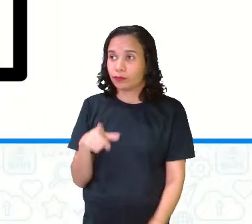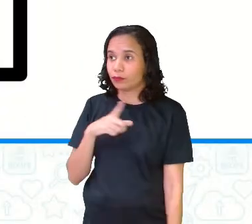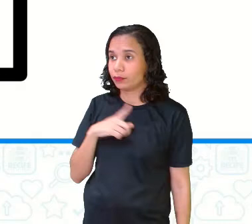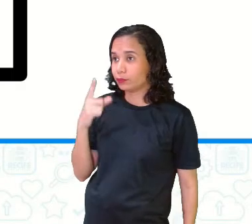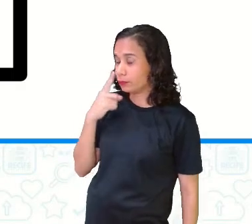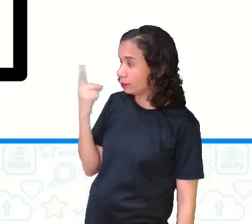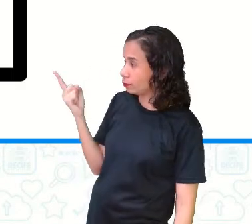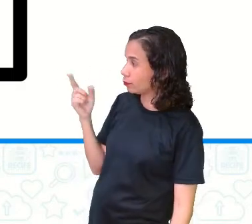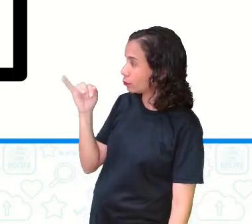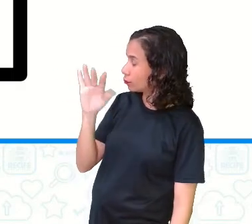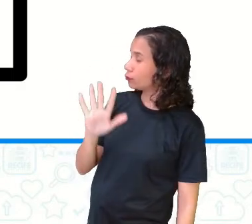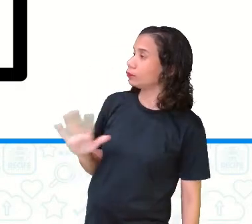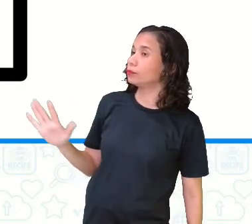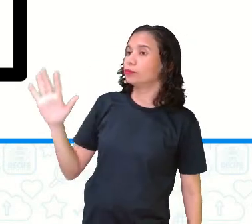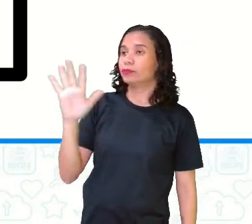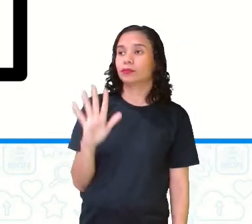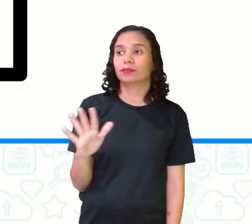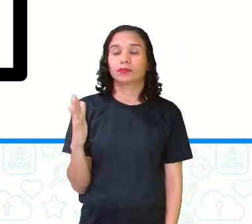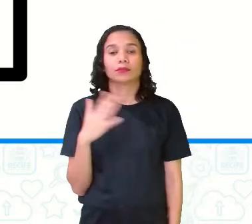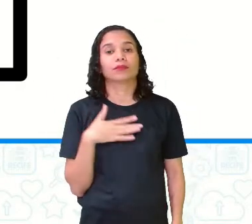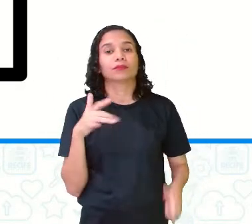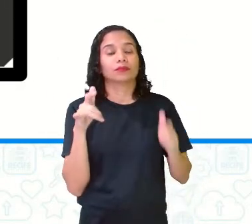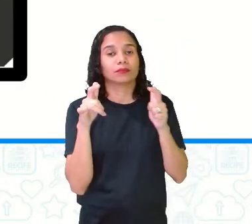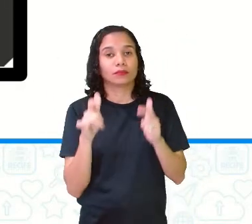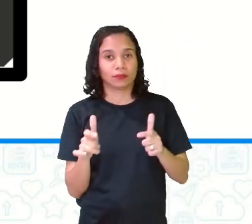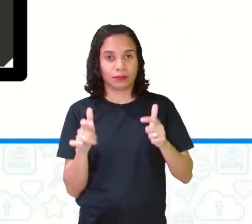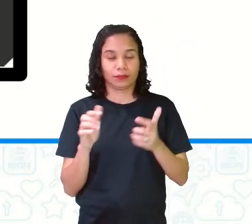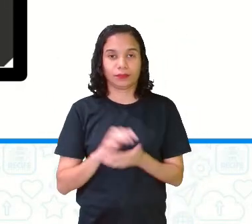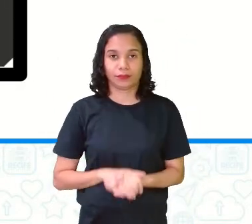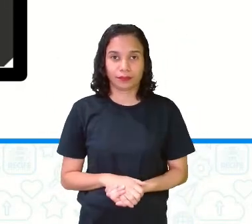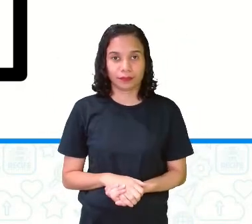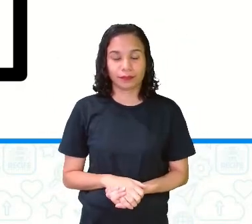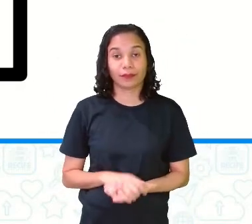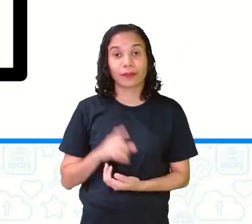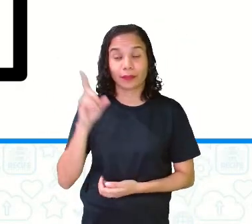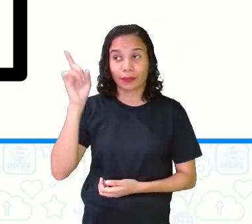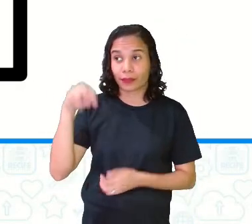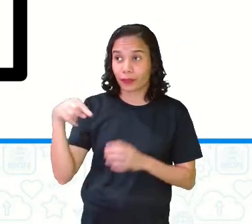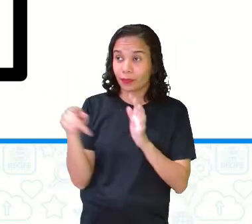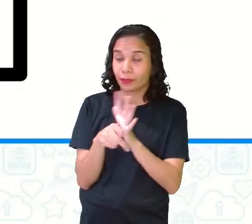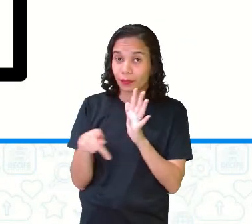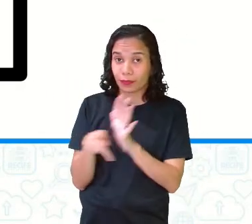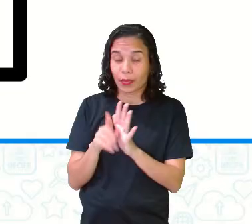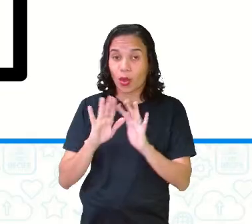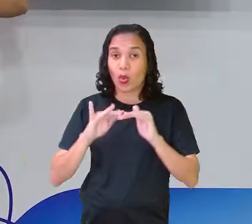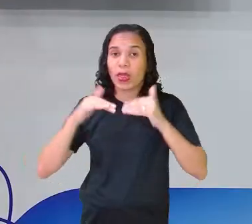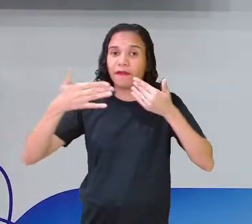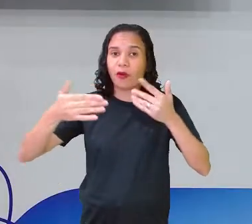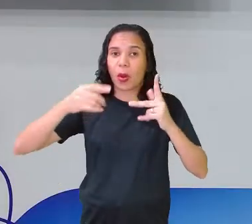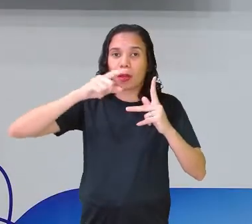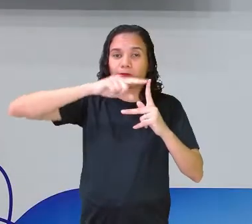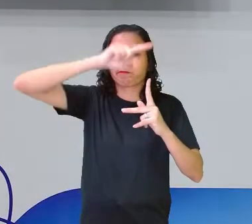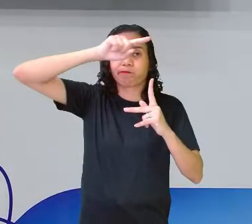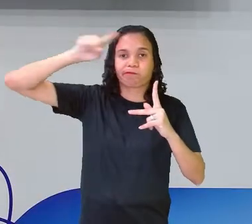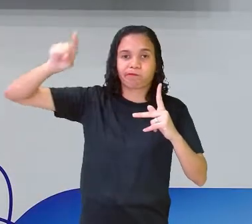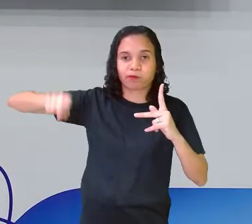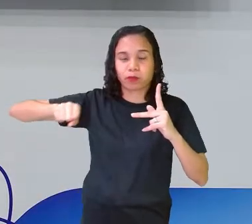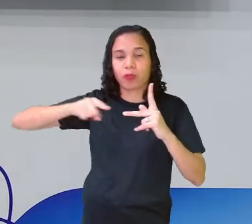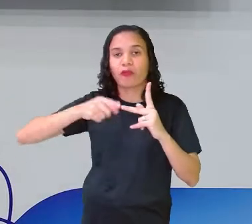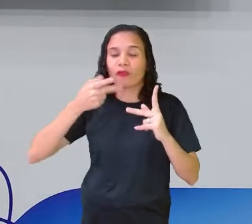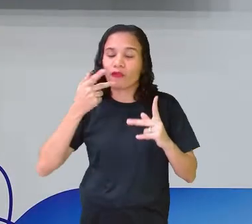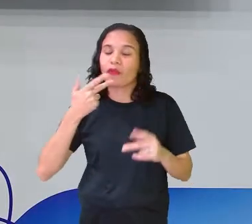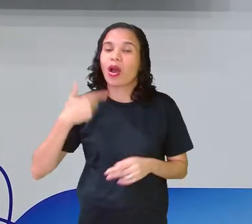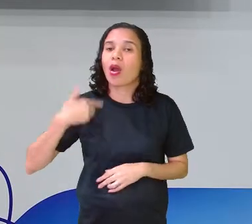da minha figura, do meu espaço. Essa parte de fora, eu posso dizer